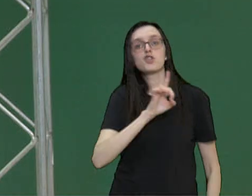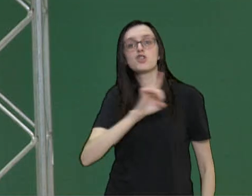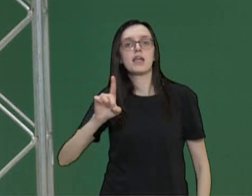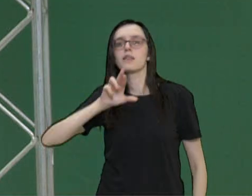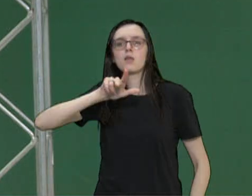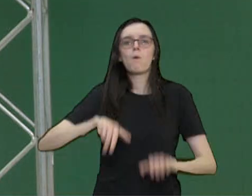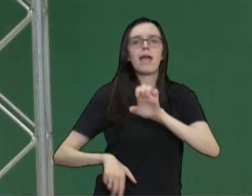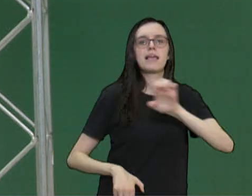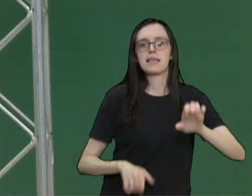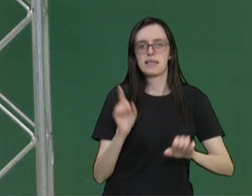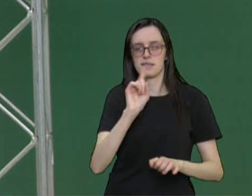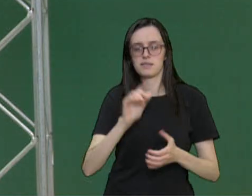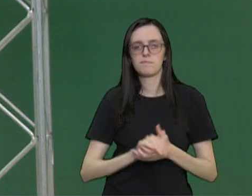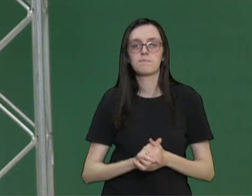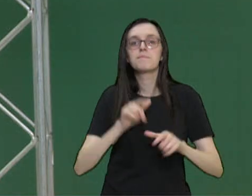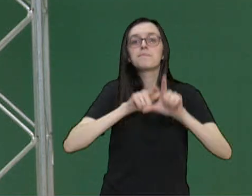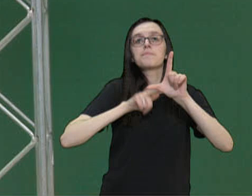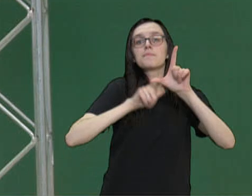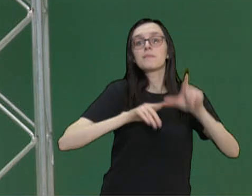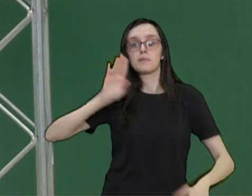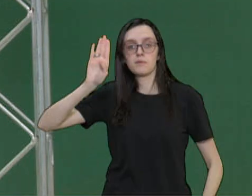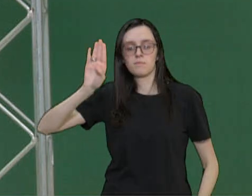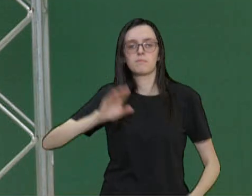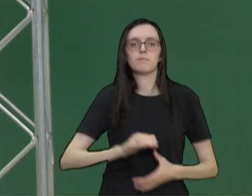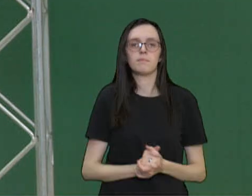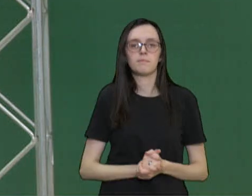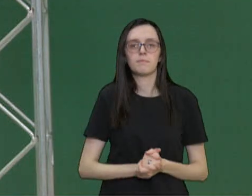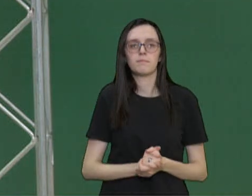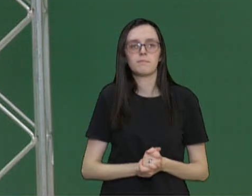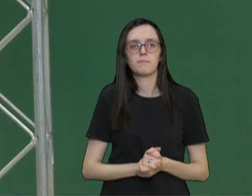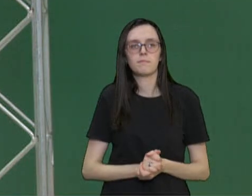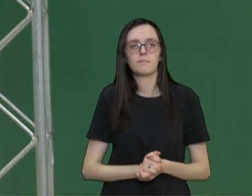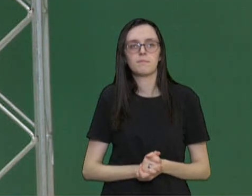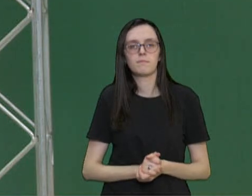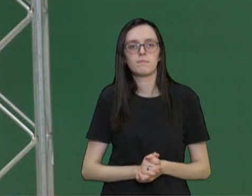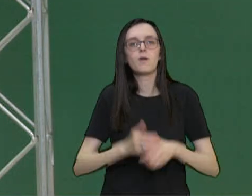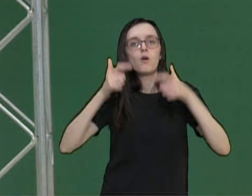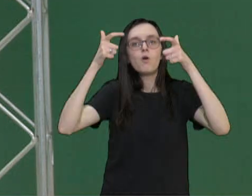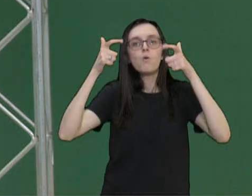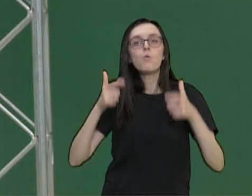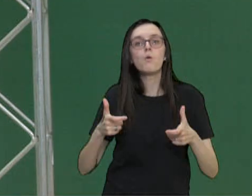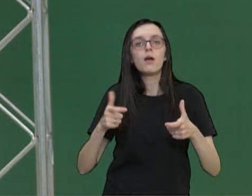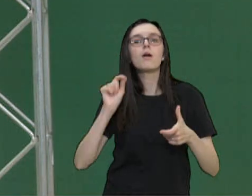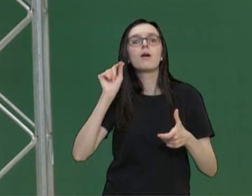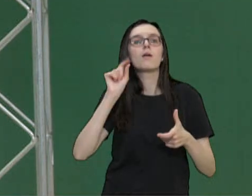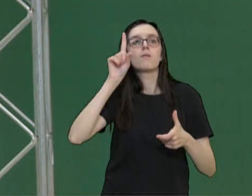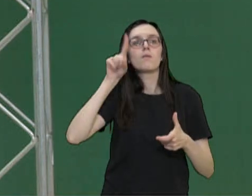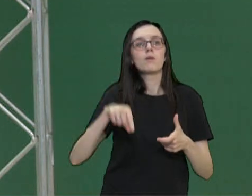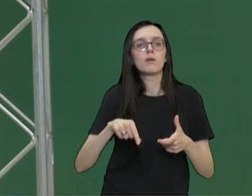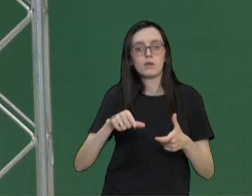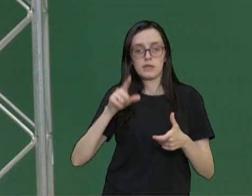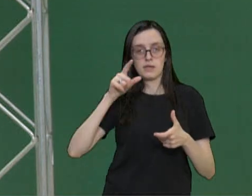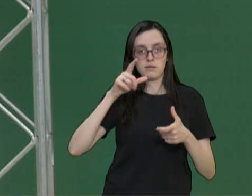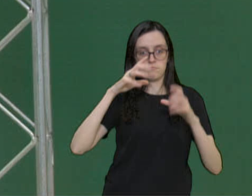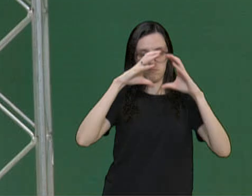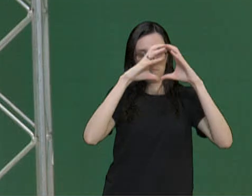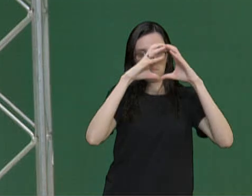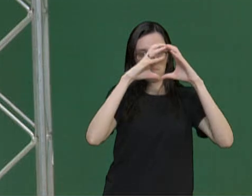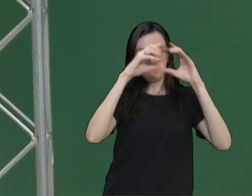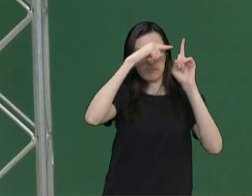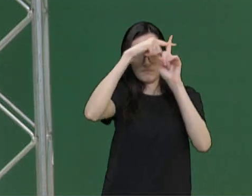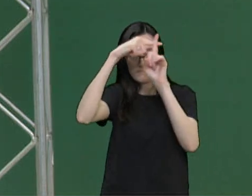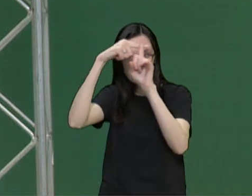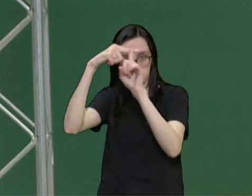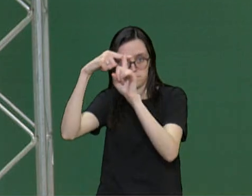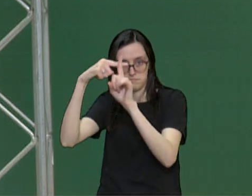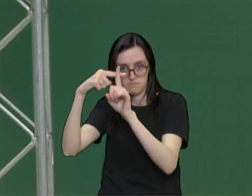do corpo neutro. Letra B. A região do lado direito do corpo neutro fica carregada positivamente.